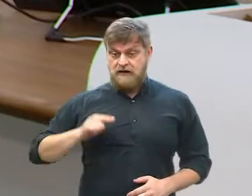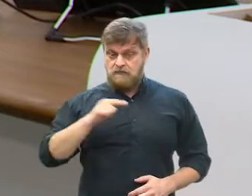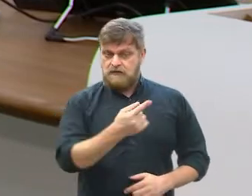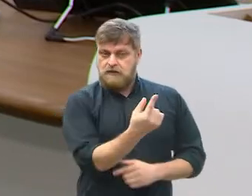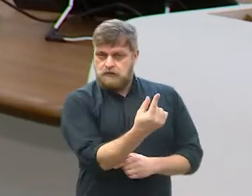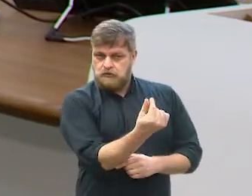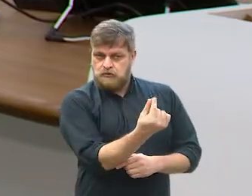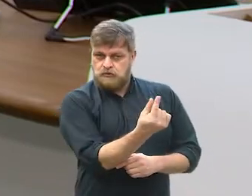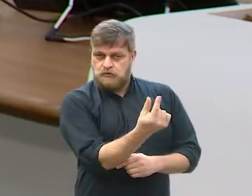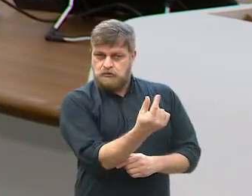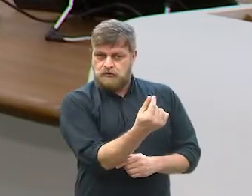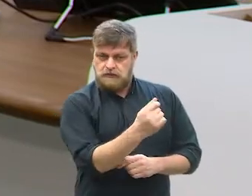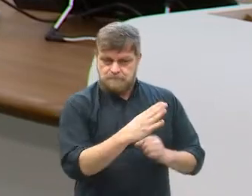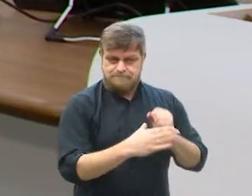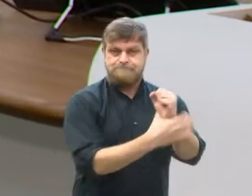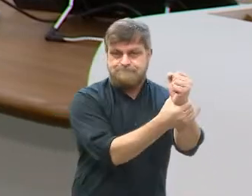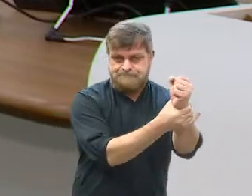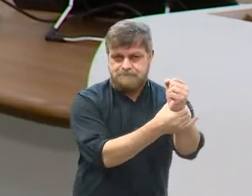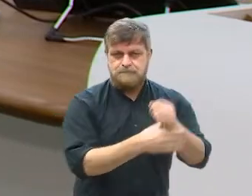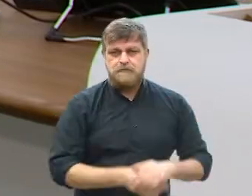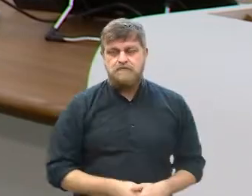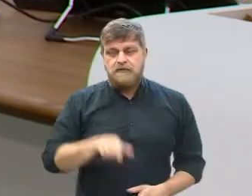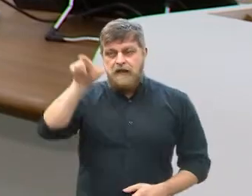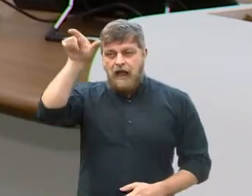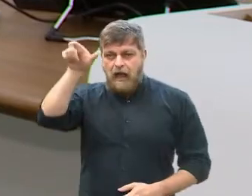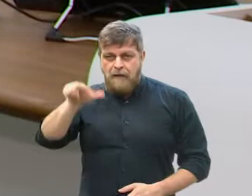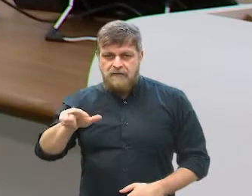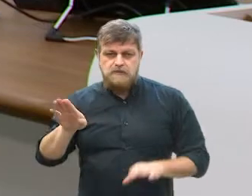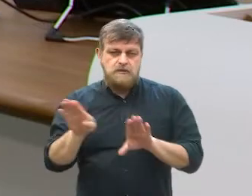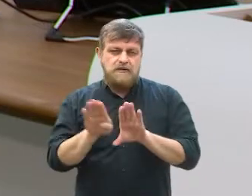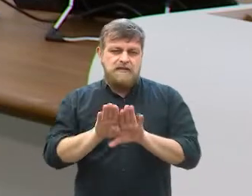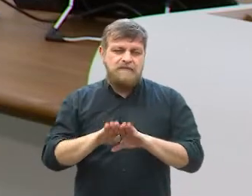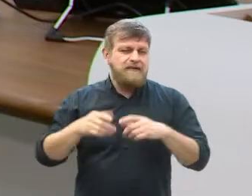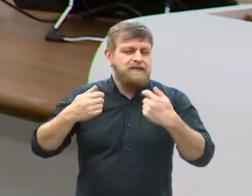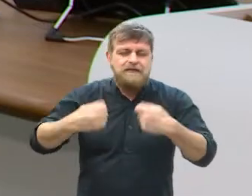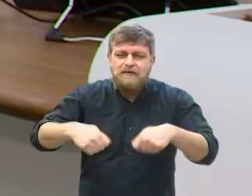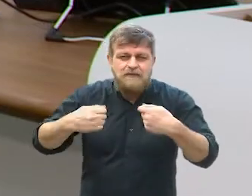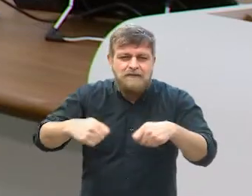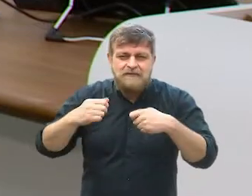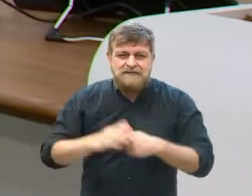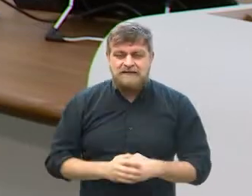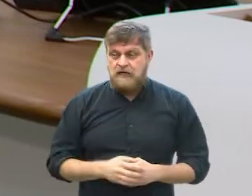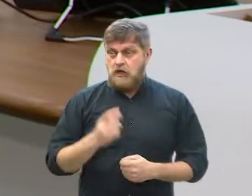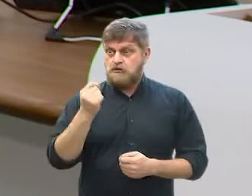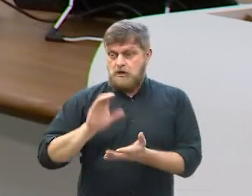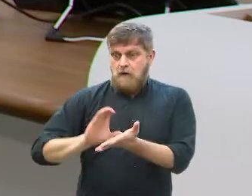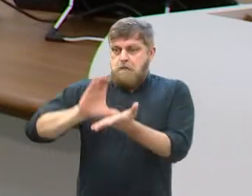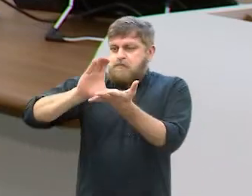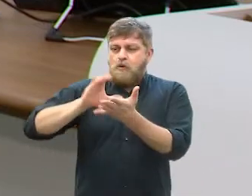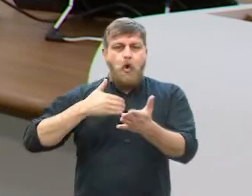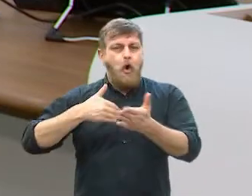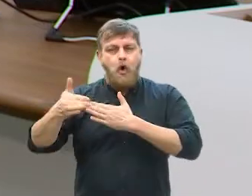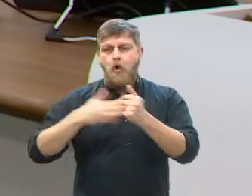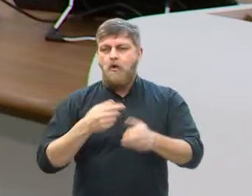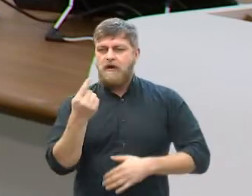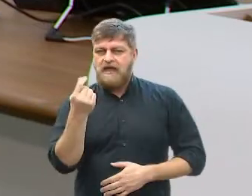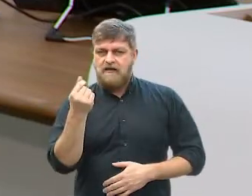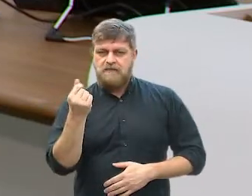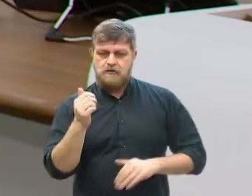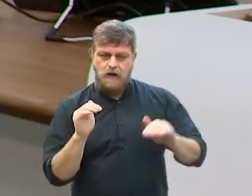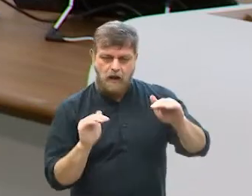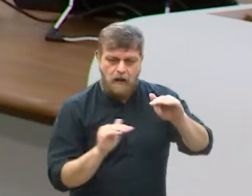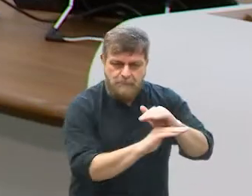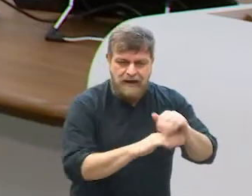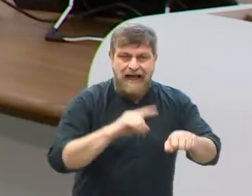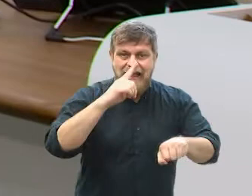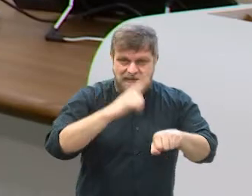garantindo esse título. E o investimento também não precisa ser muito alto, ele pode ser qualquer valor e a liquidez é